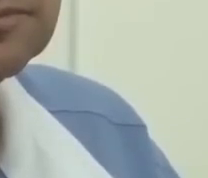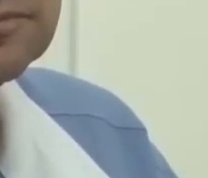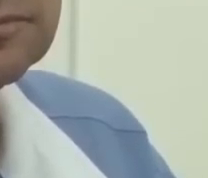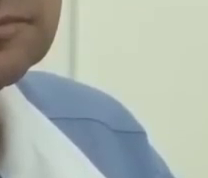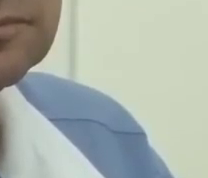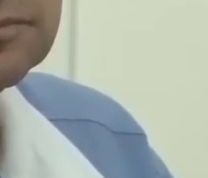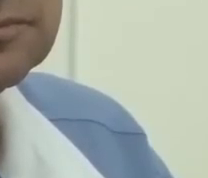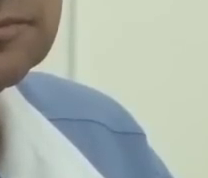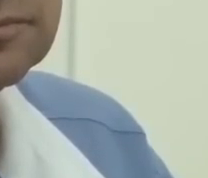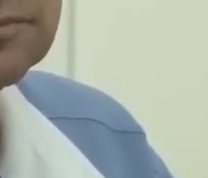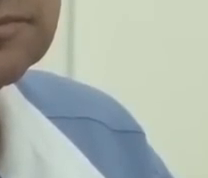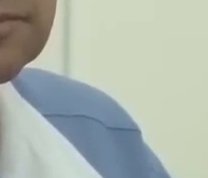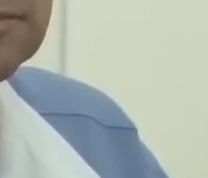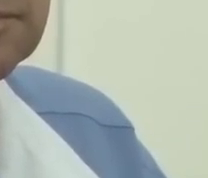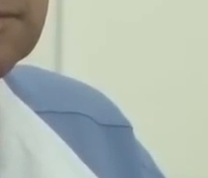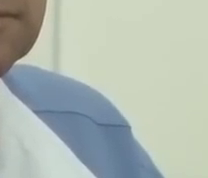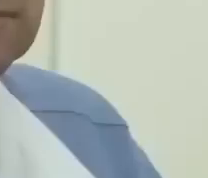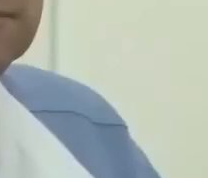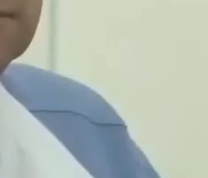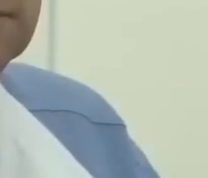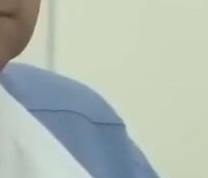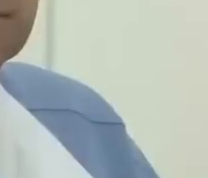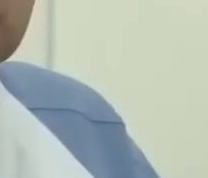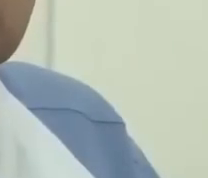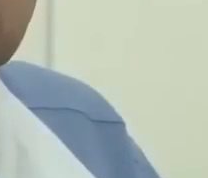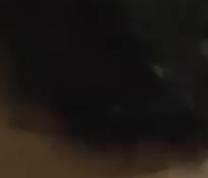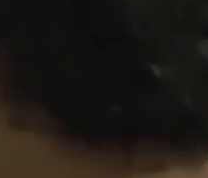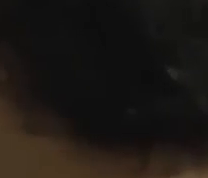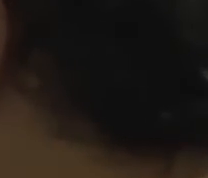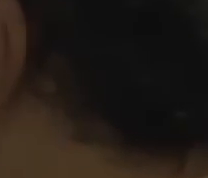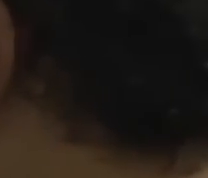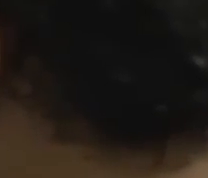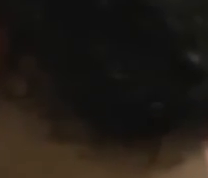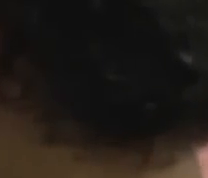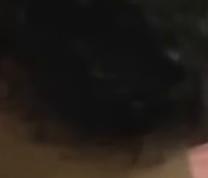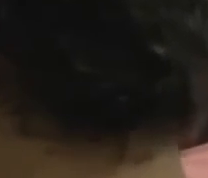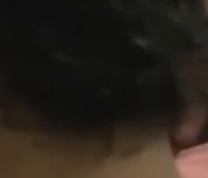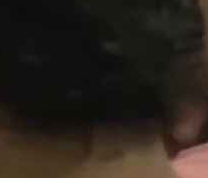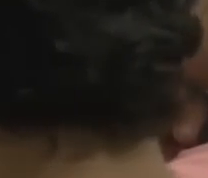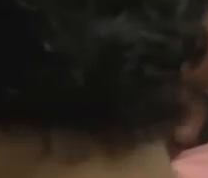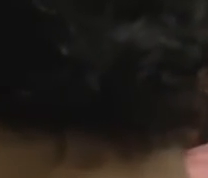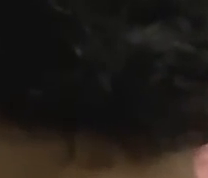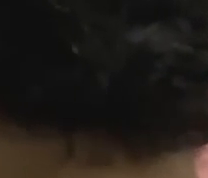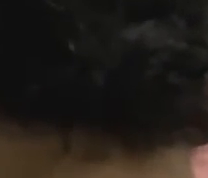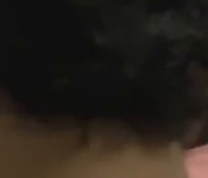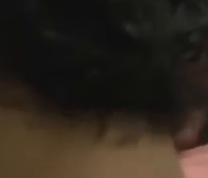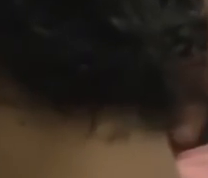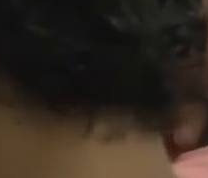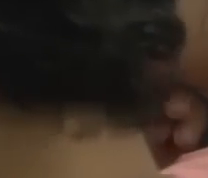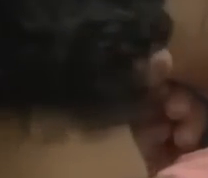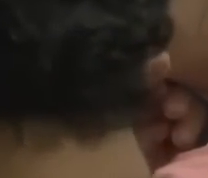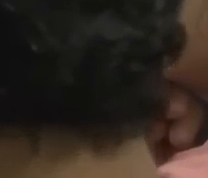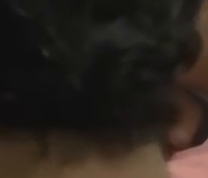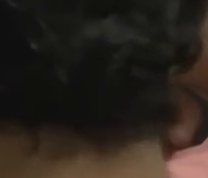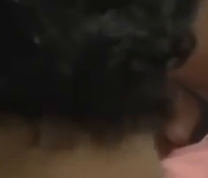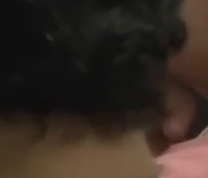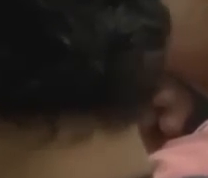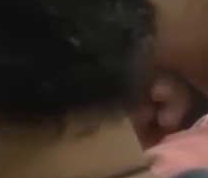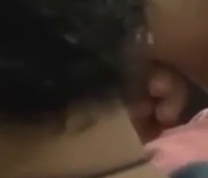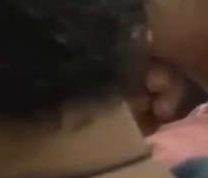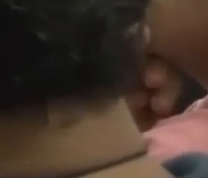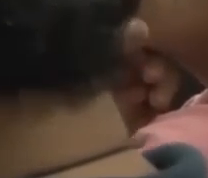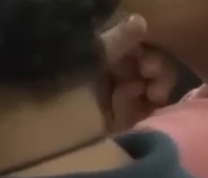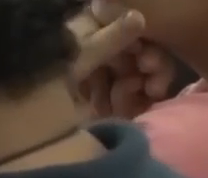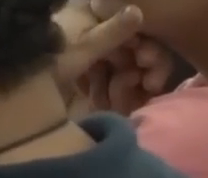público. Mas para aqueles que não podem acompanhar pessoalmente, a TV Câmara traz os principais fatos de cada uma das comissões no Jornal